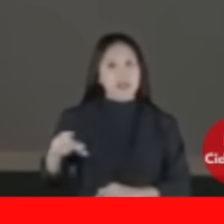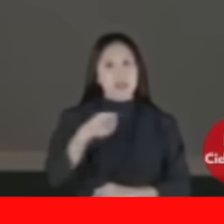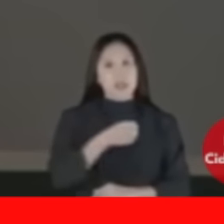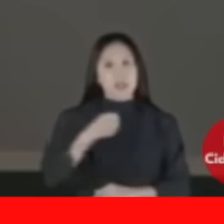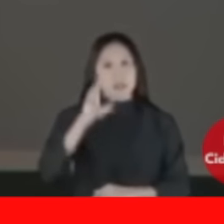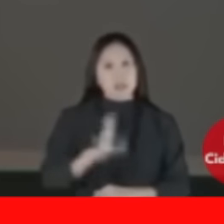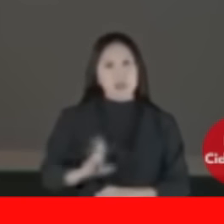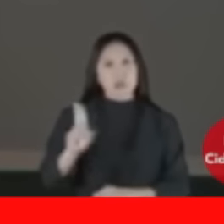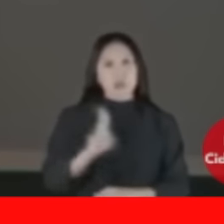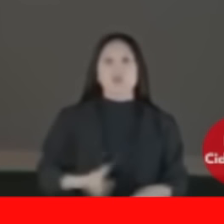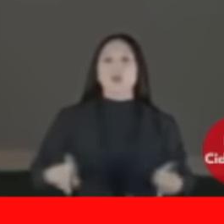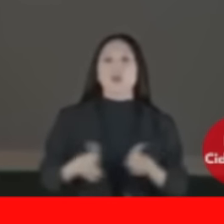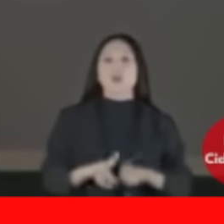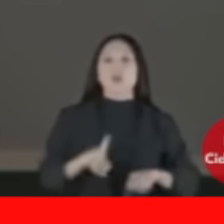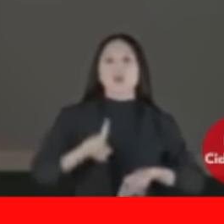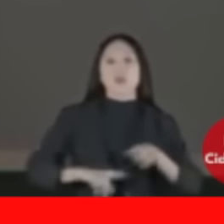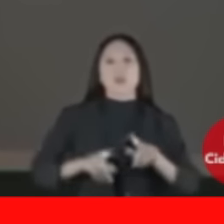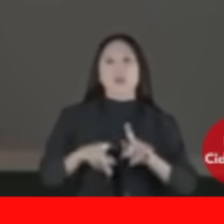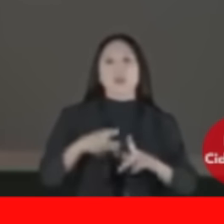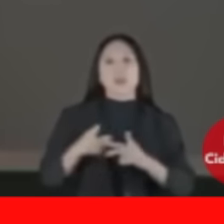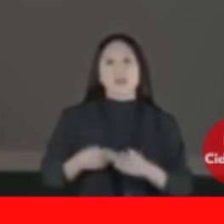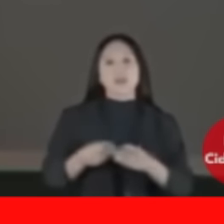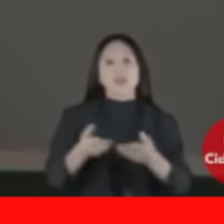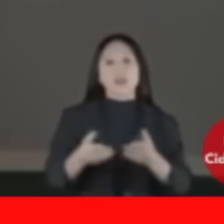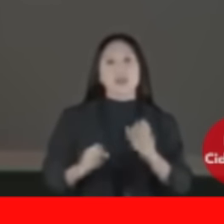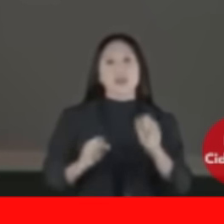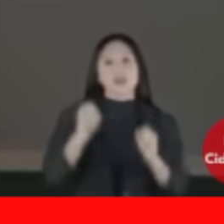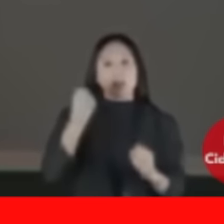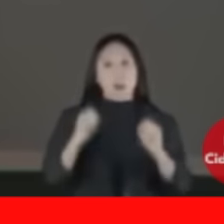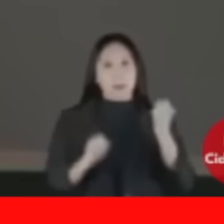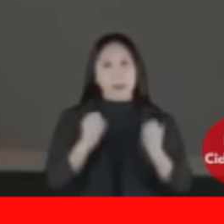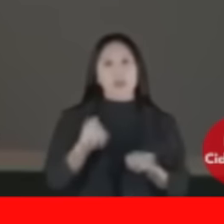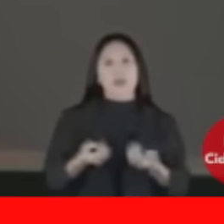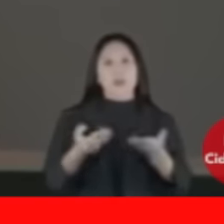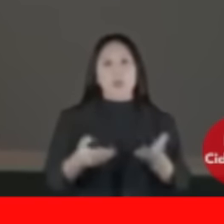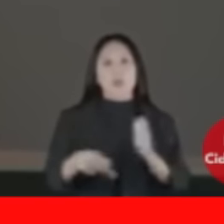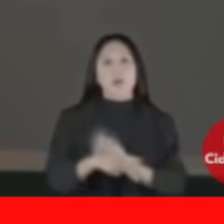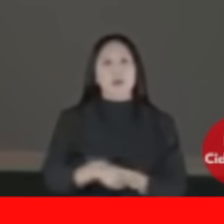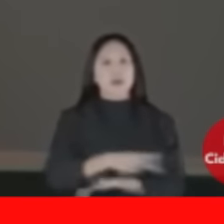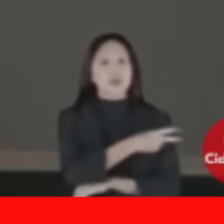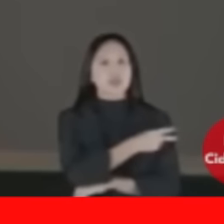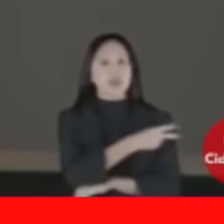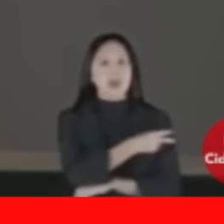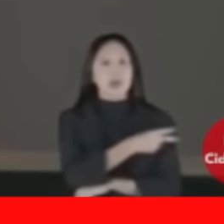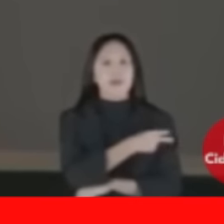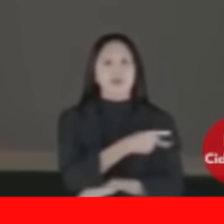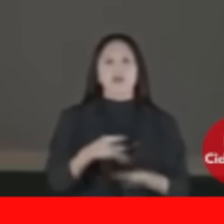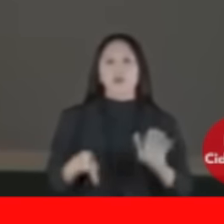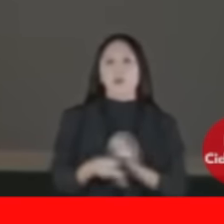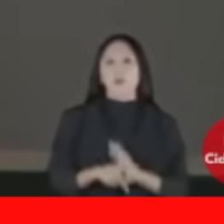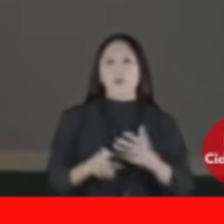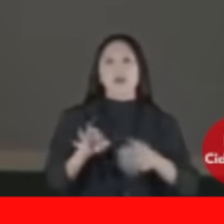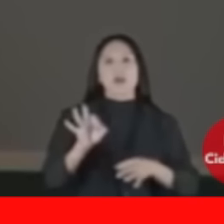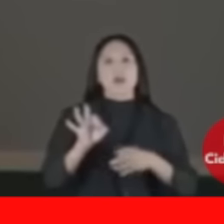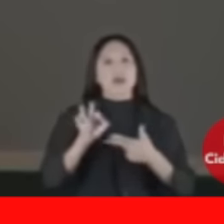República. Cuida-se de bem presenteado pela própria fabricante do item ao então chefe do Poder Executivo, em 2005, e